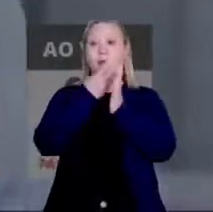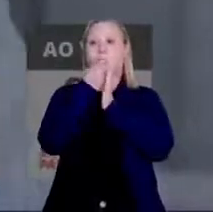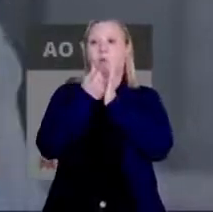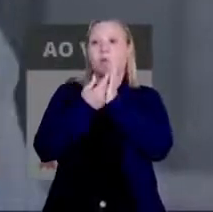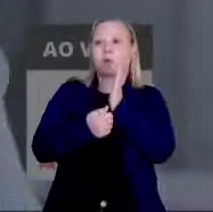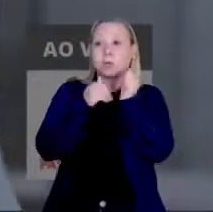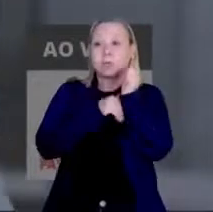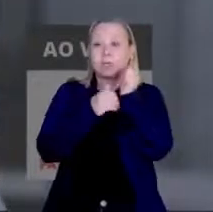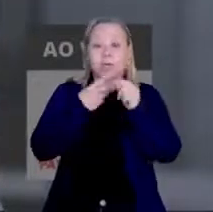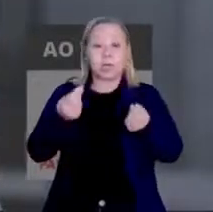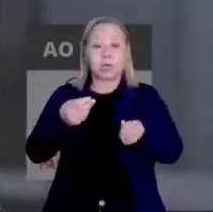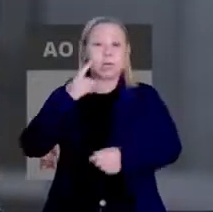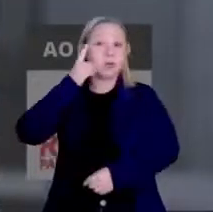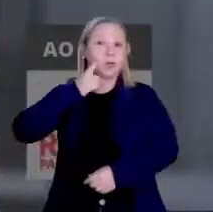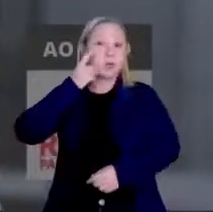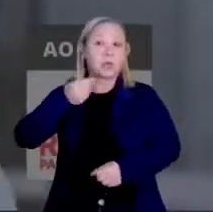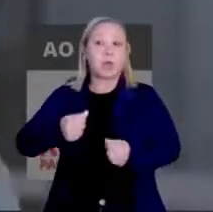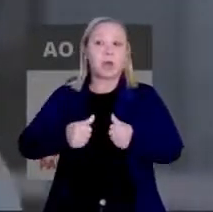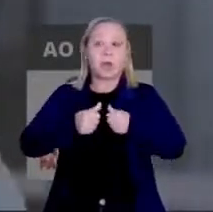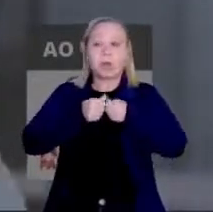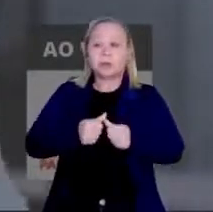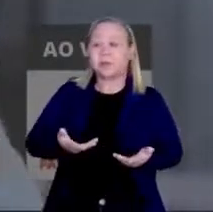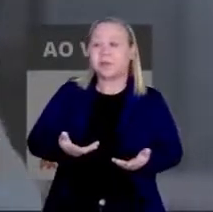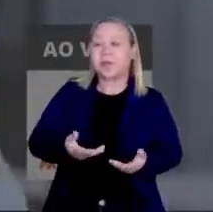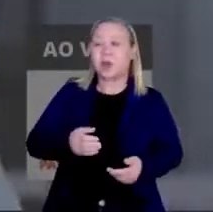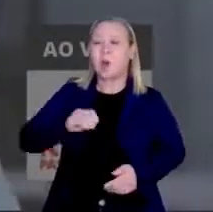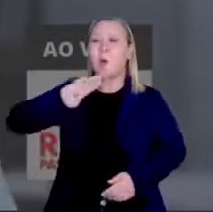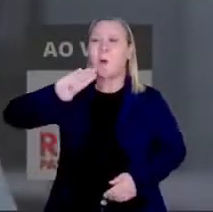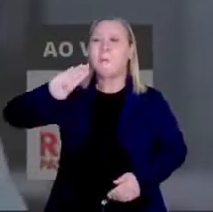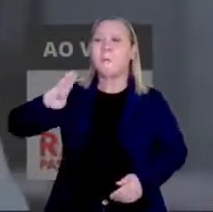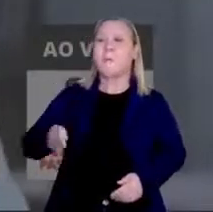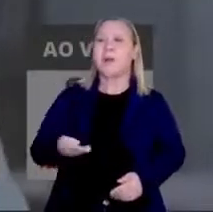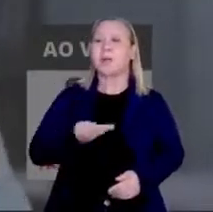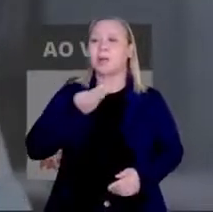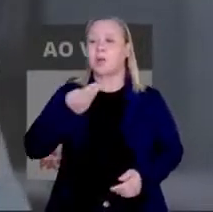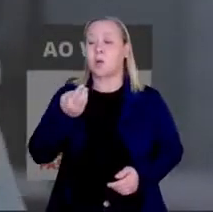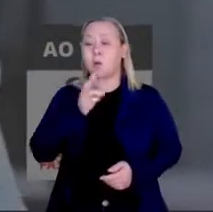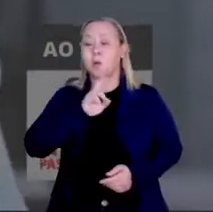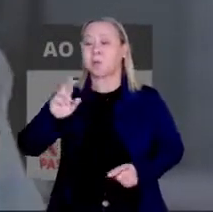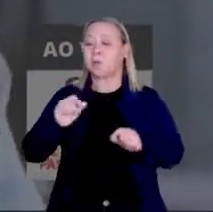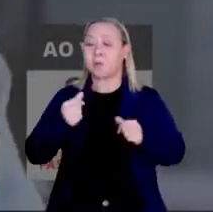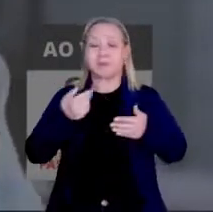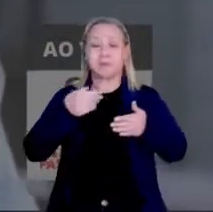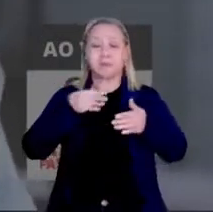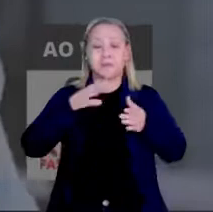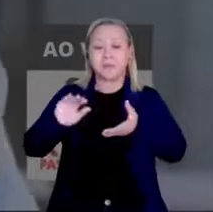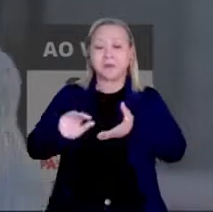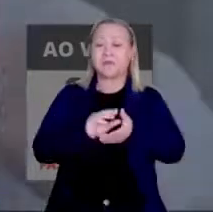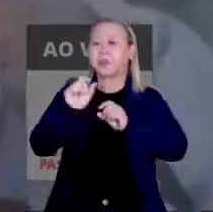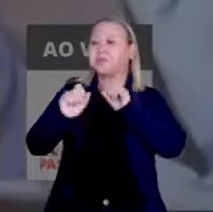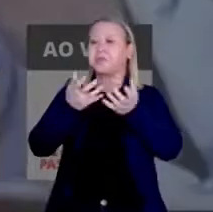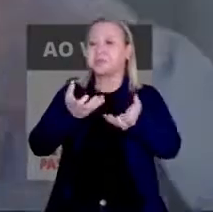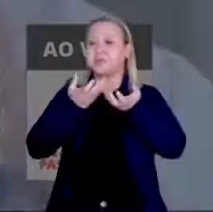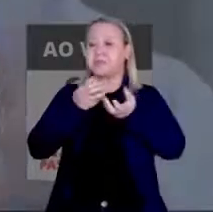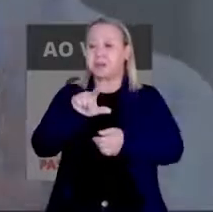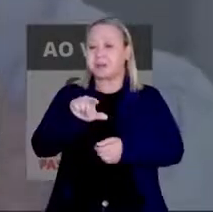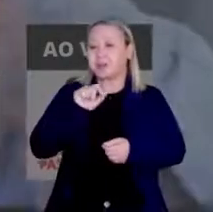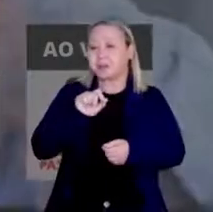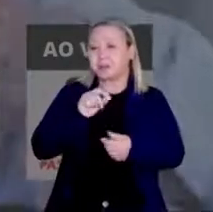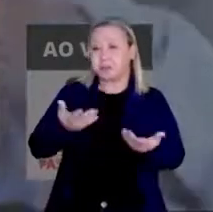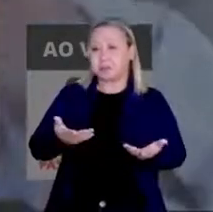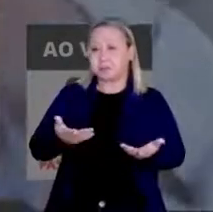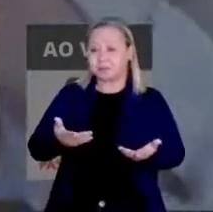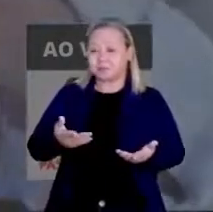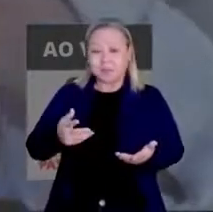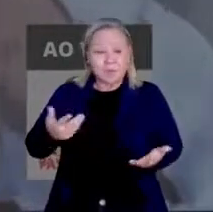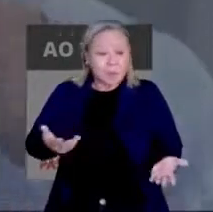companheiro Juarez, que nós queremos voltar a governar esse país, para que a gente possa provar que é